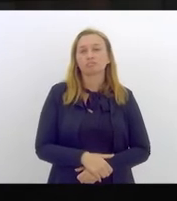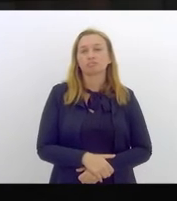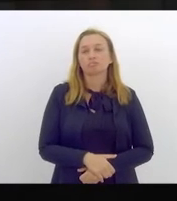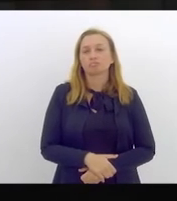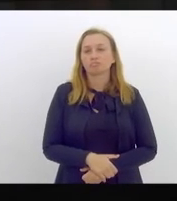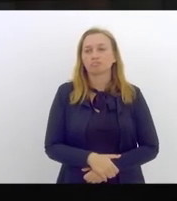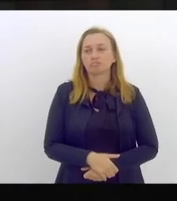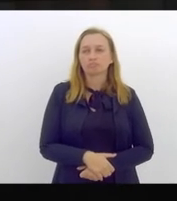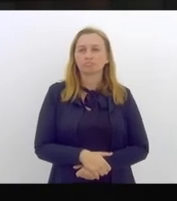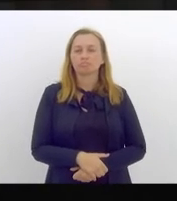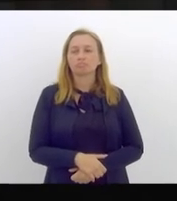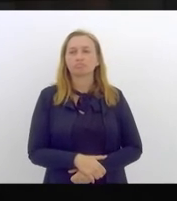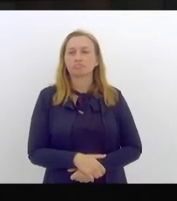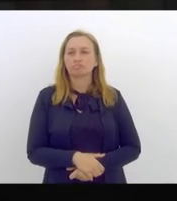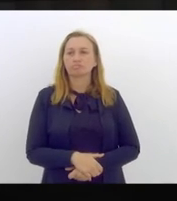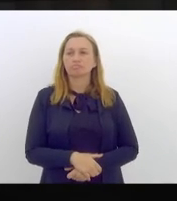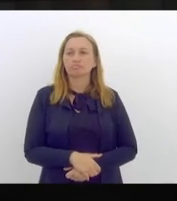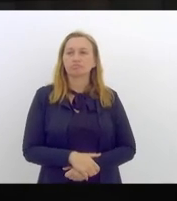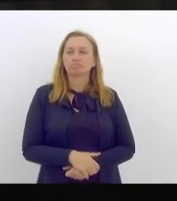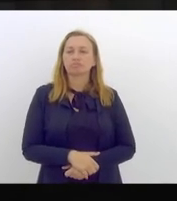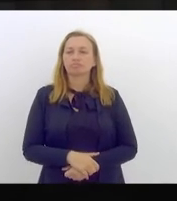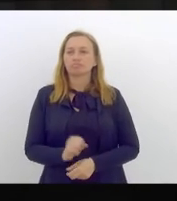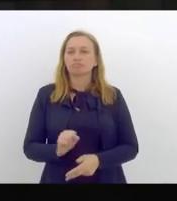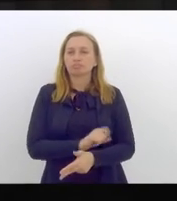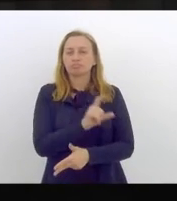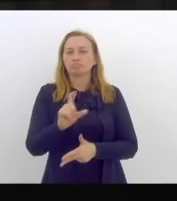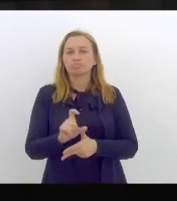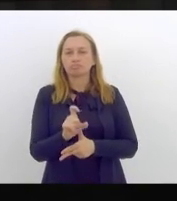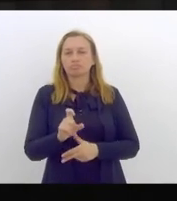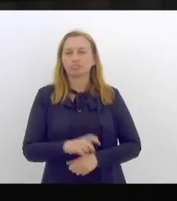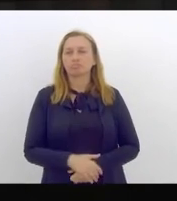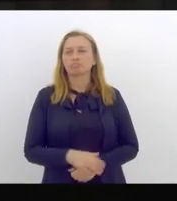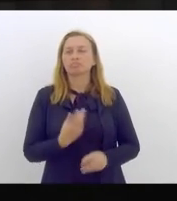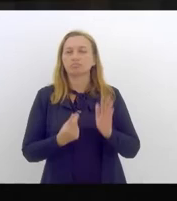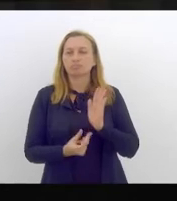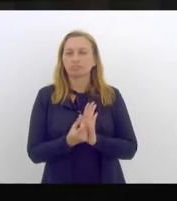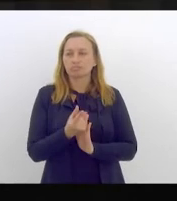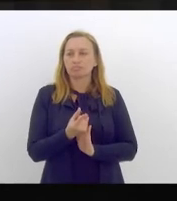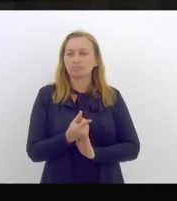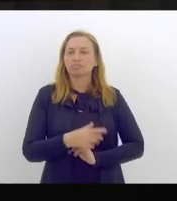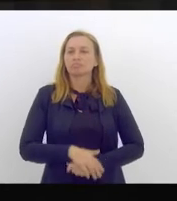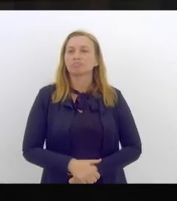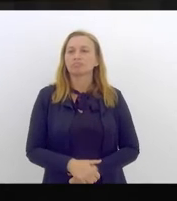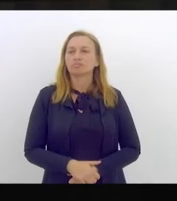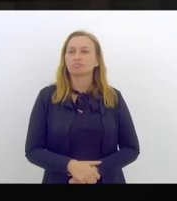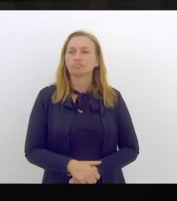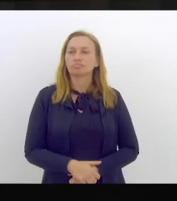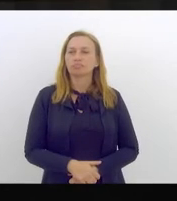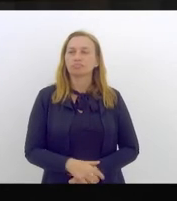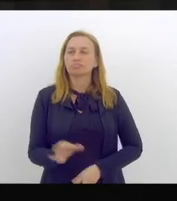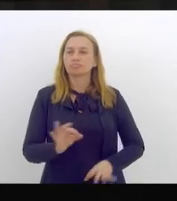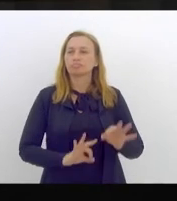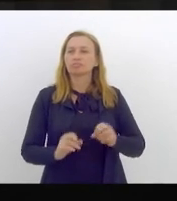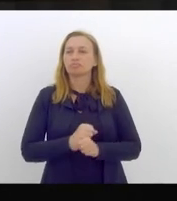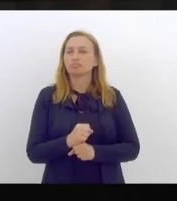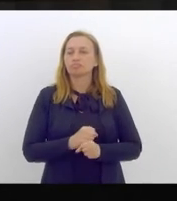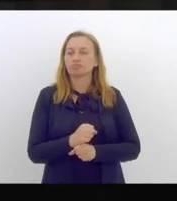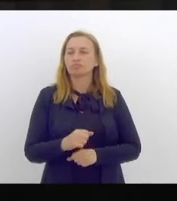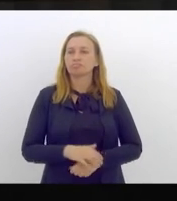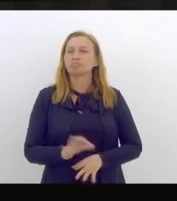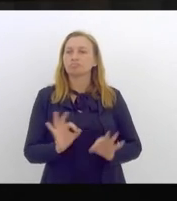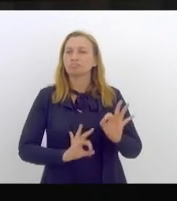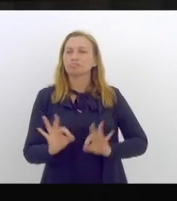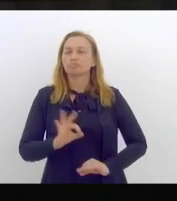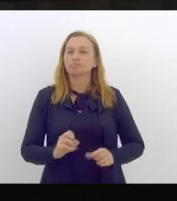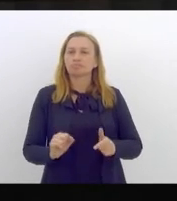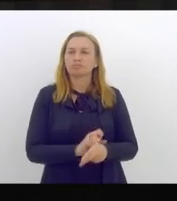é de feitura do Executivo. Ou seja, o orçamento, o plano plurianual, ele é preparado